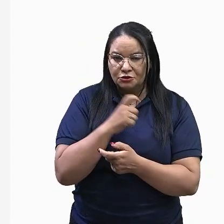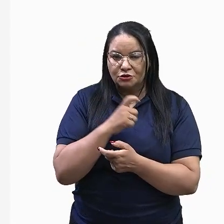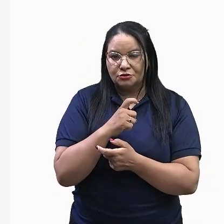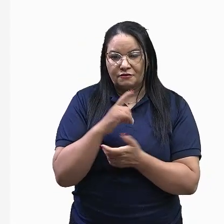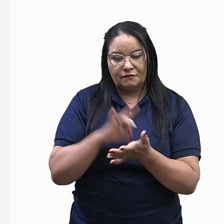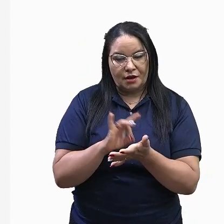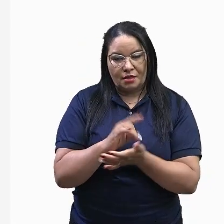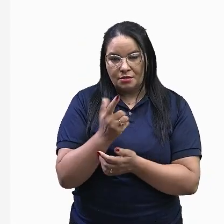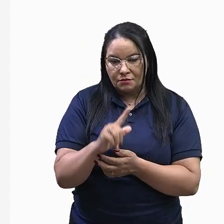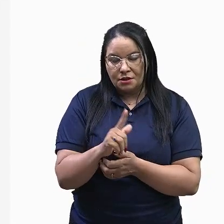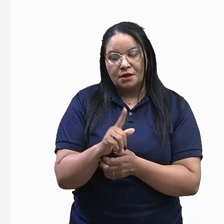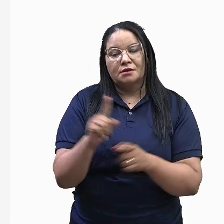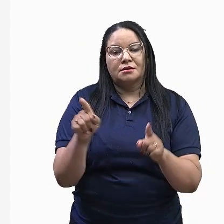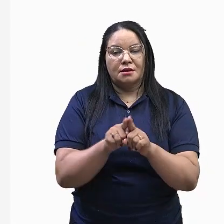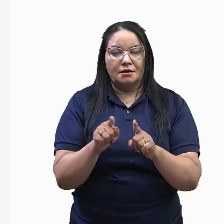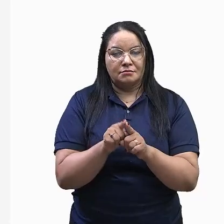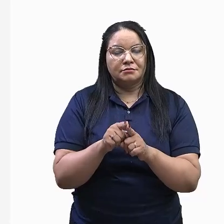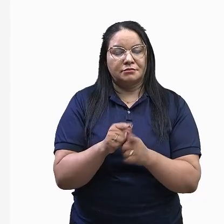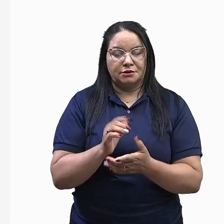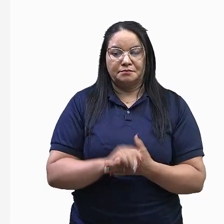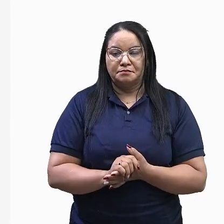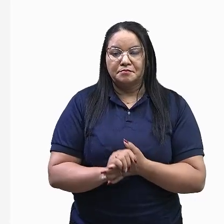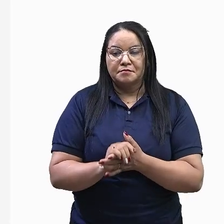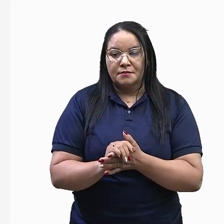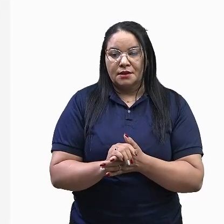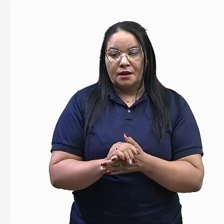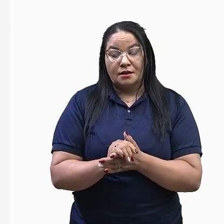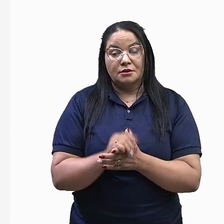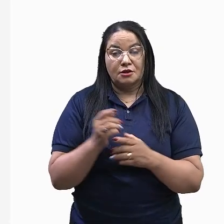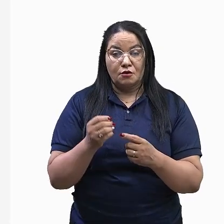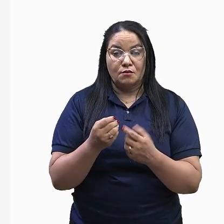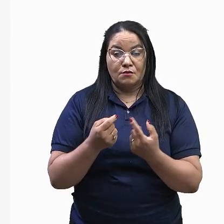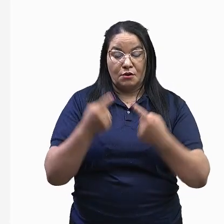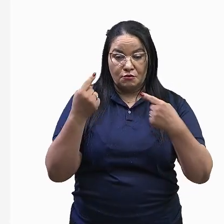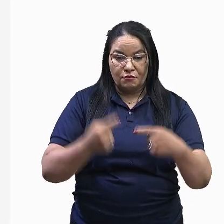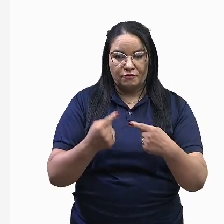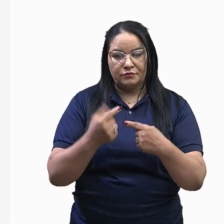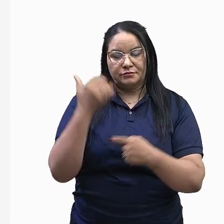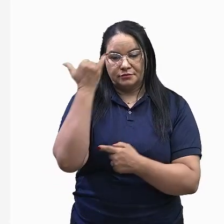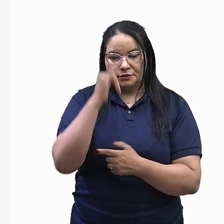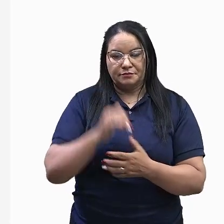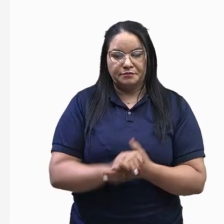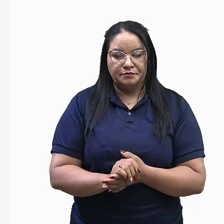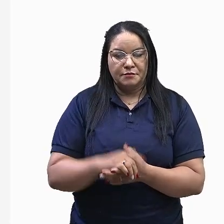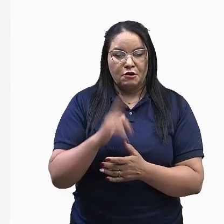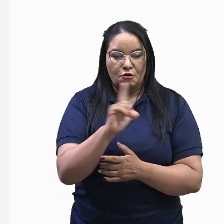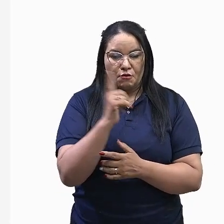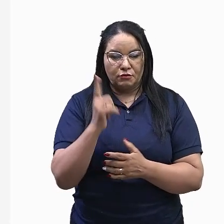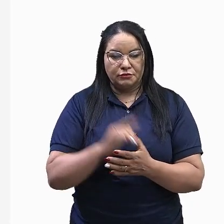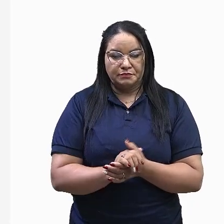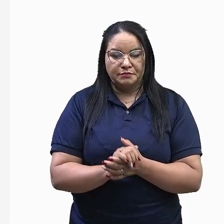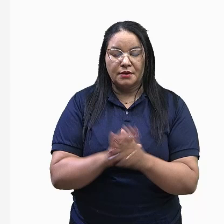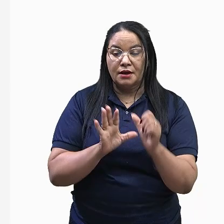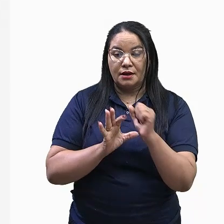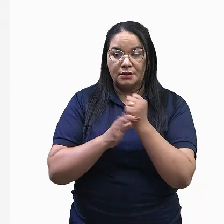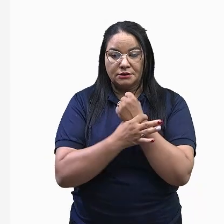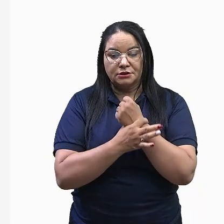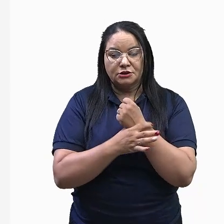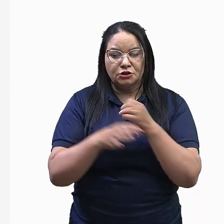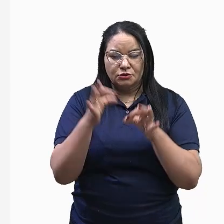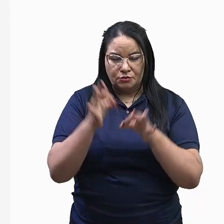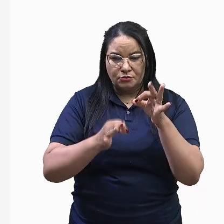Para prevenir conflito entre as pessoas. Garantia de segurança jurídica